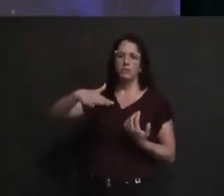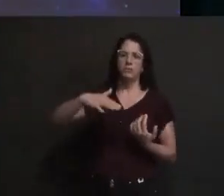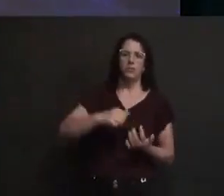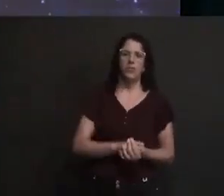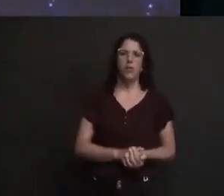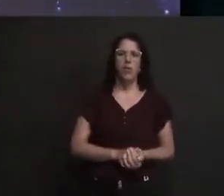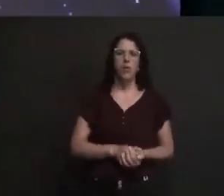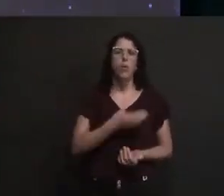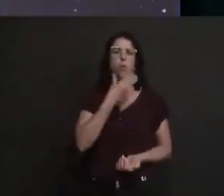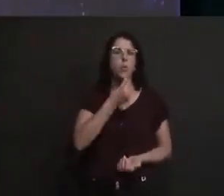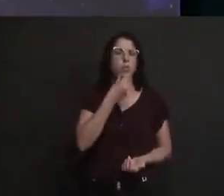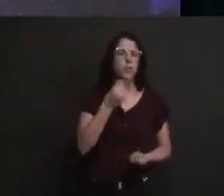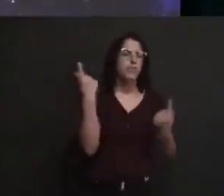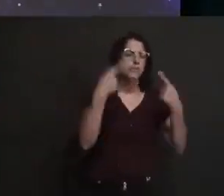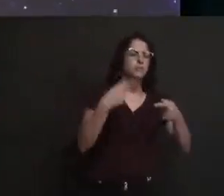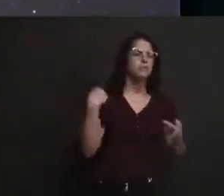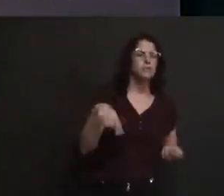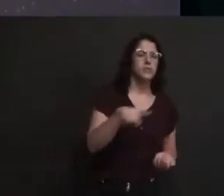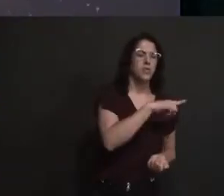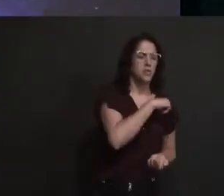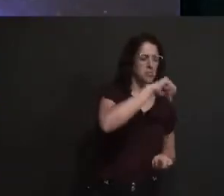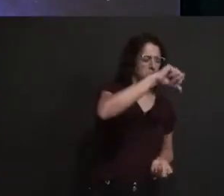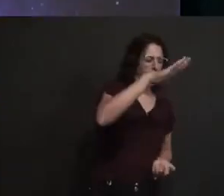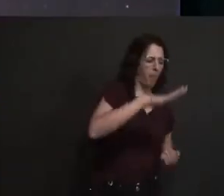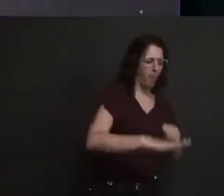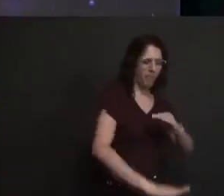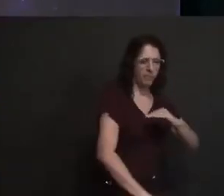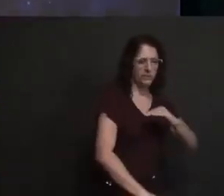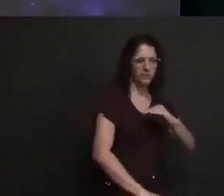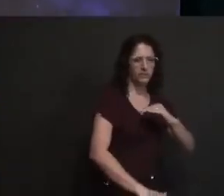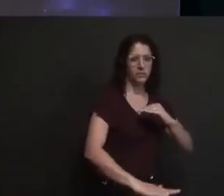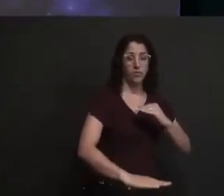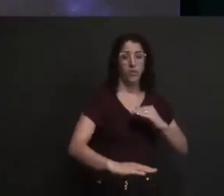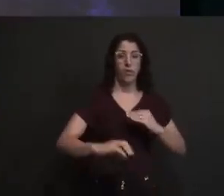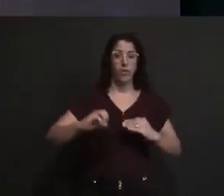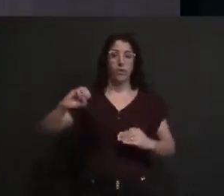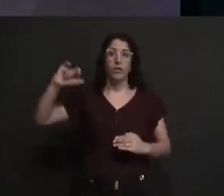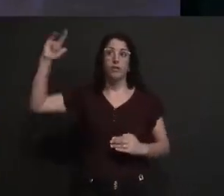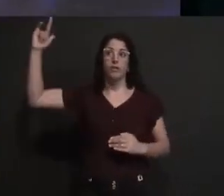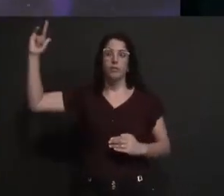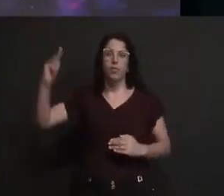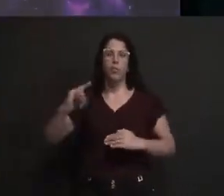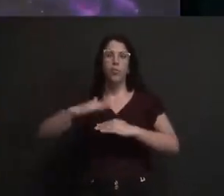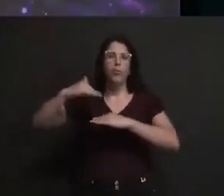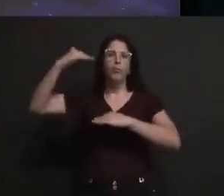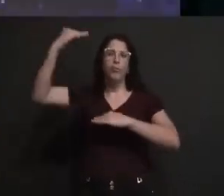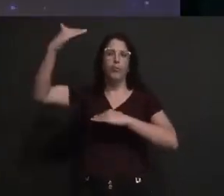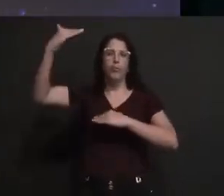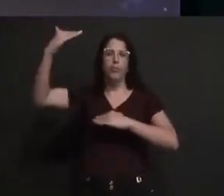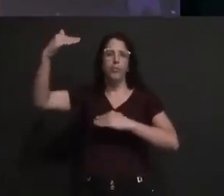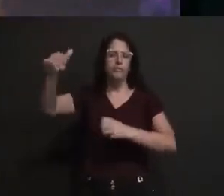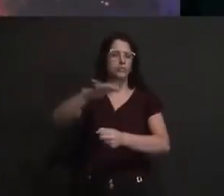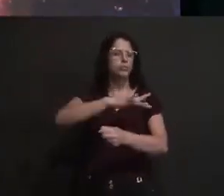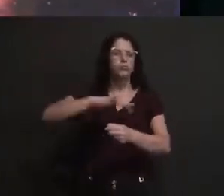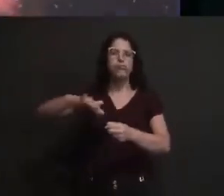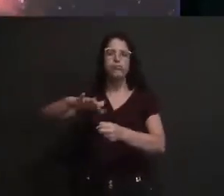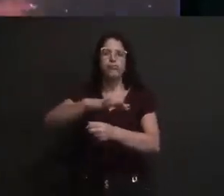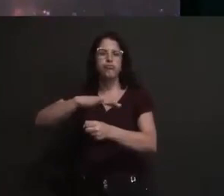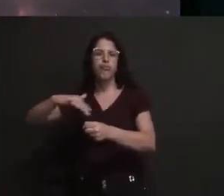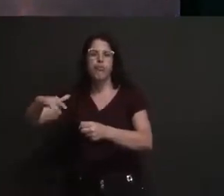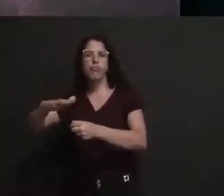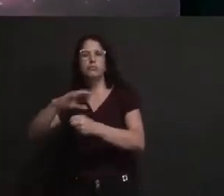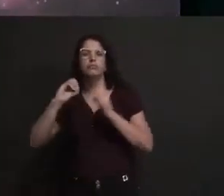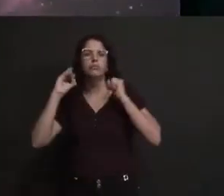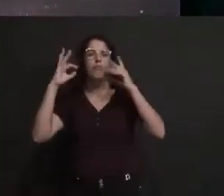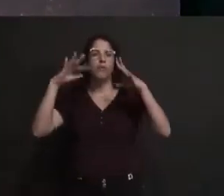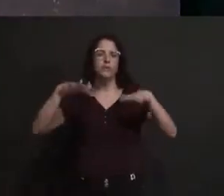embaixo e os abençoados estão aqui em cima, porque o Senhor nos enche todos os dias da sua